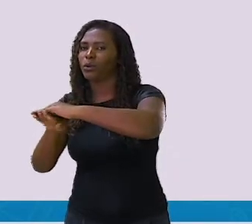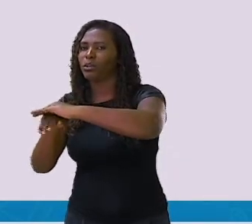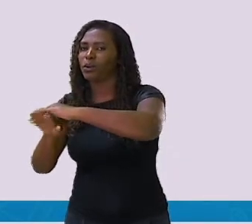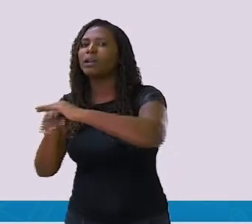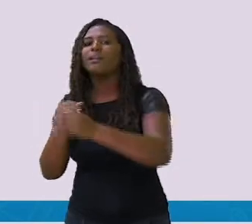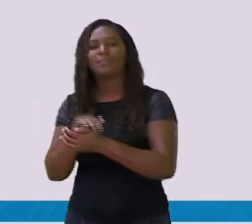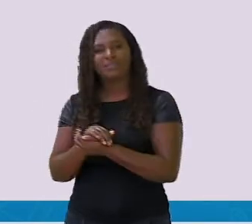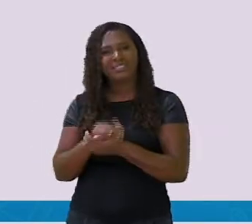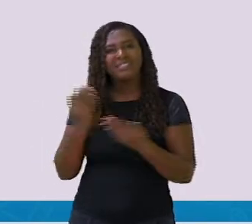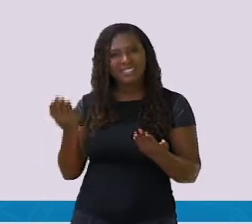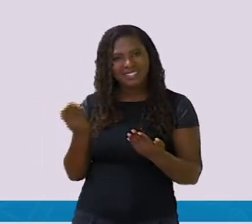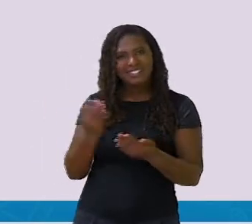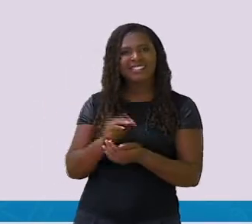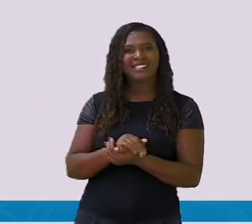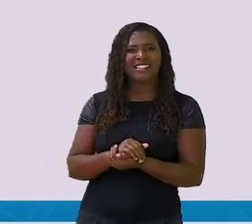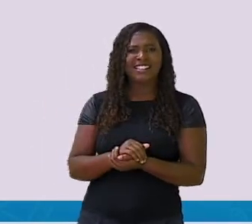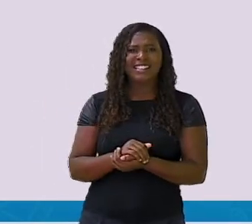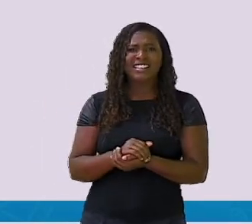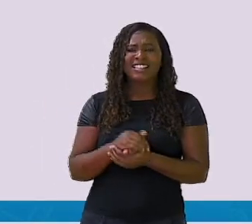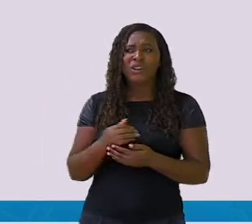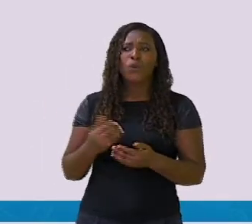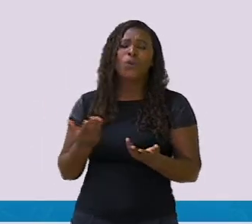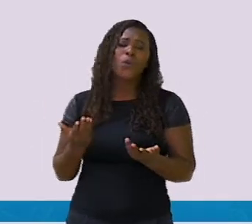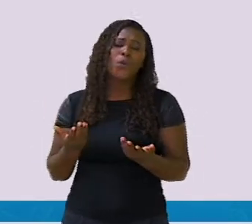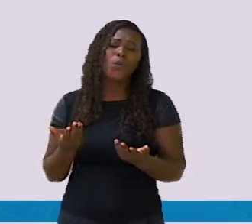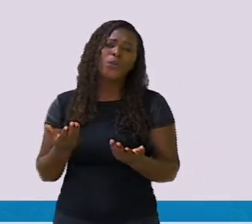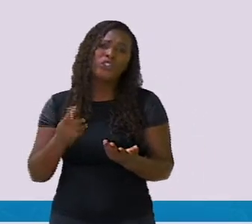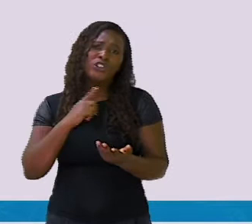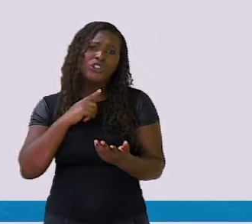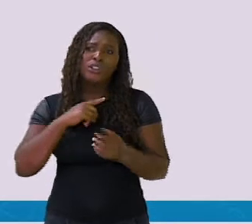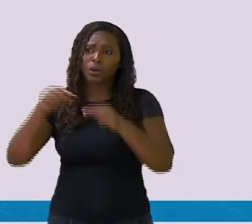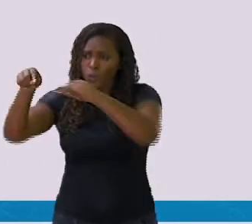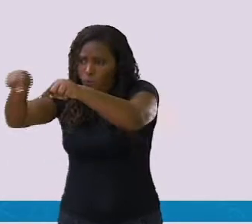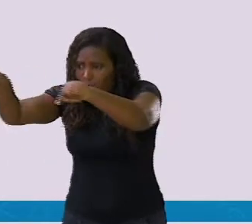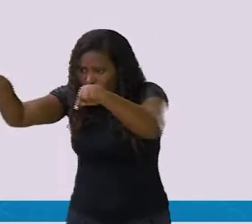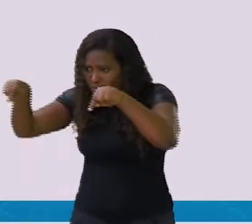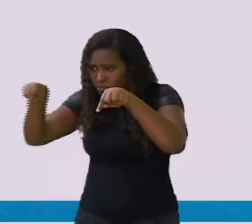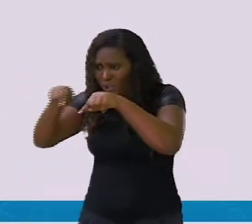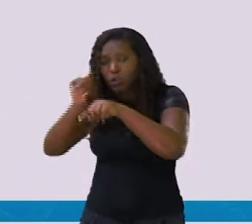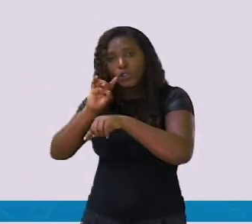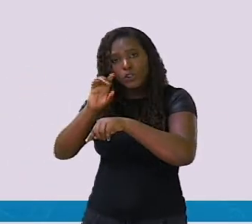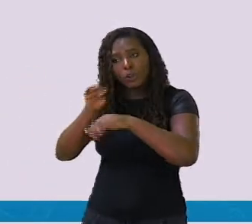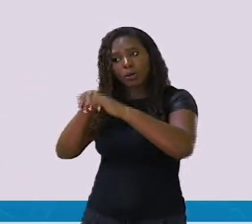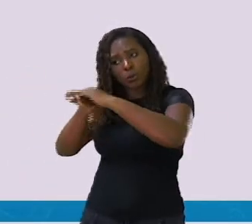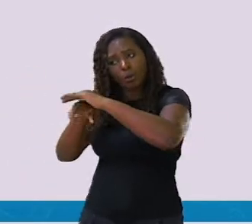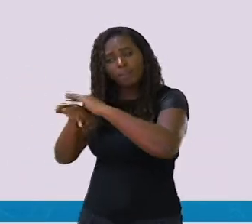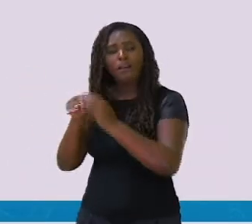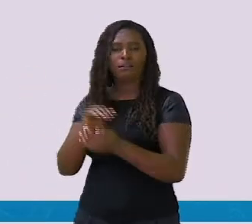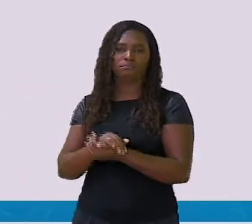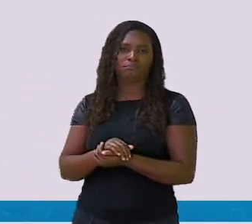ali um espaço reservado para esse olhar. Haviam também pessoas que colecionavam